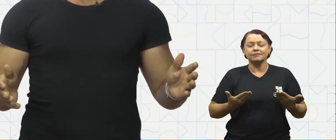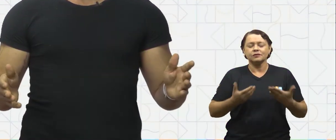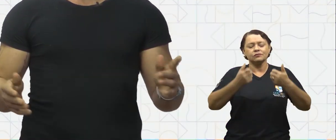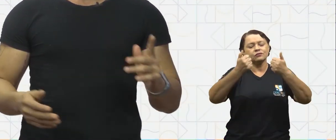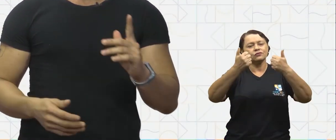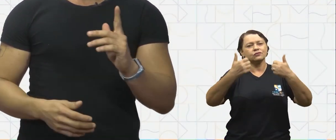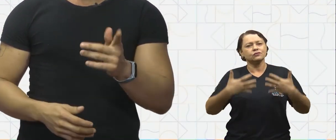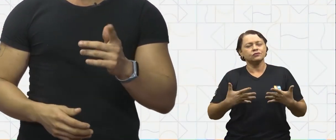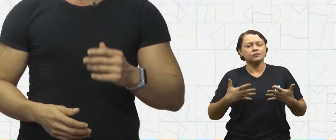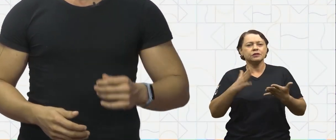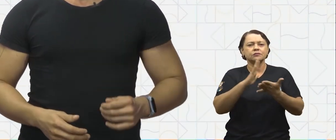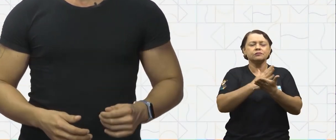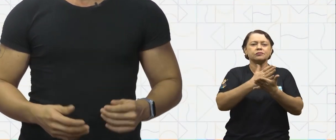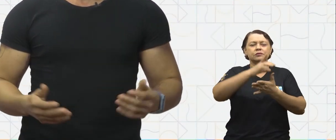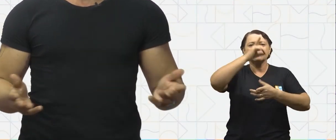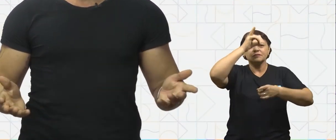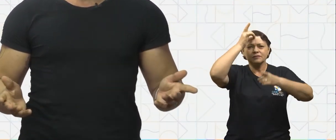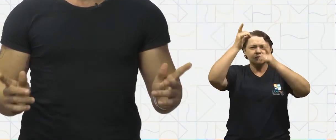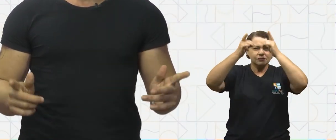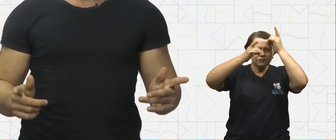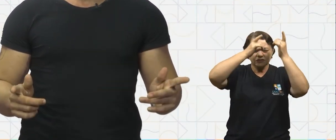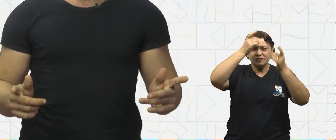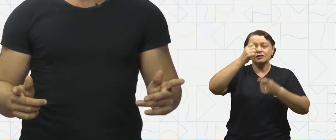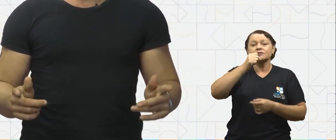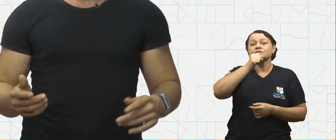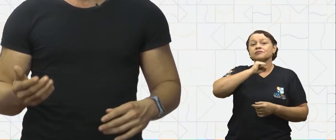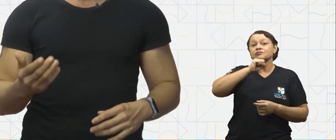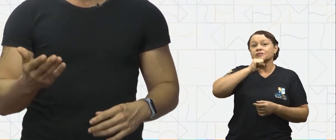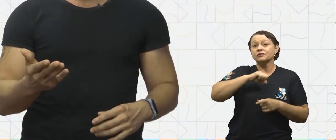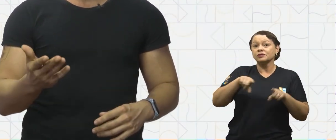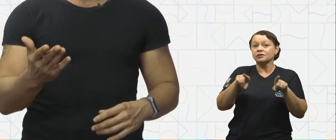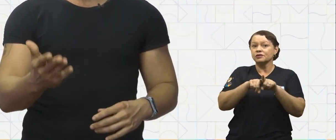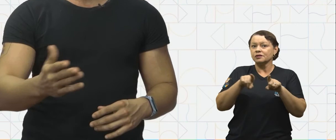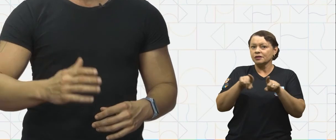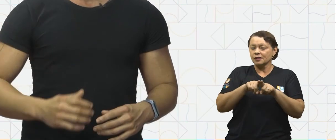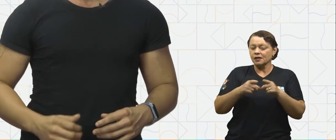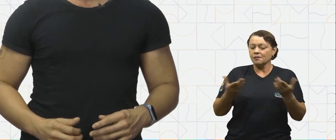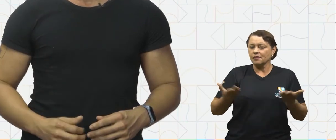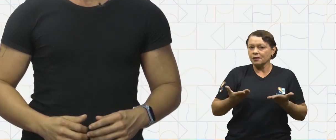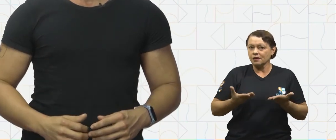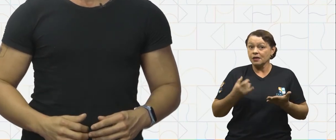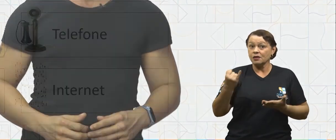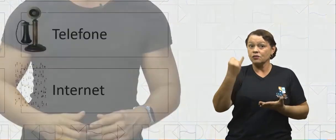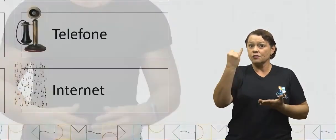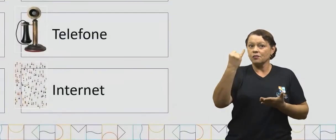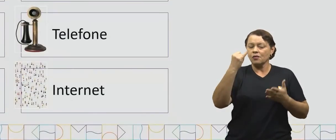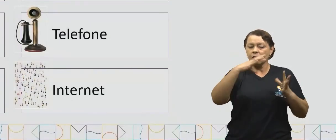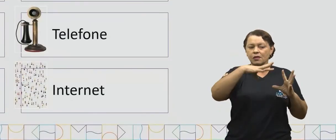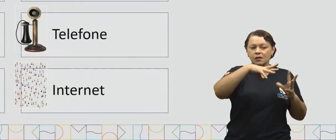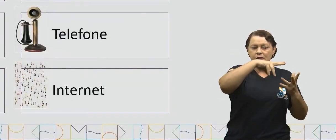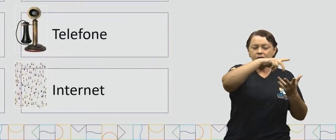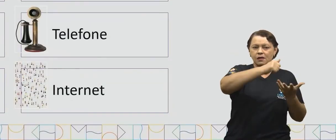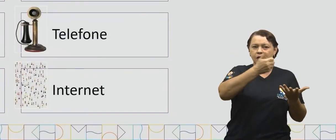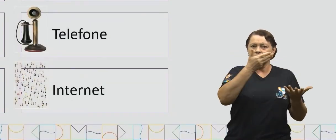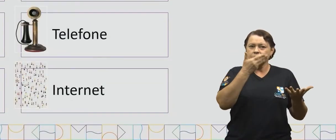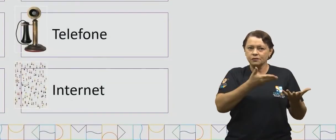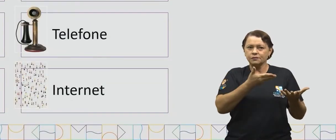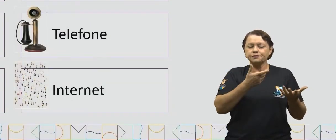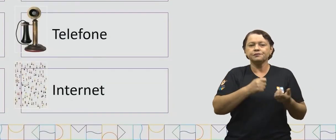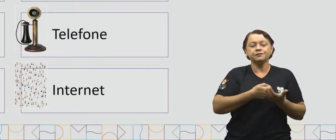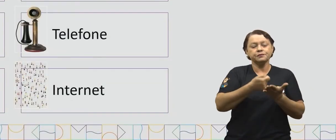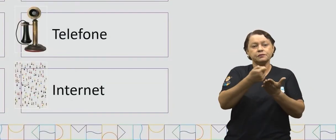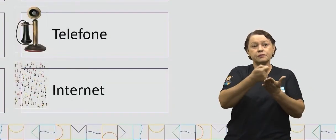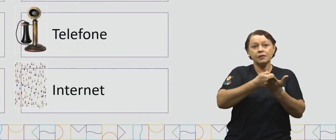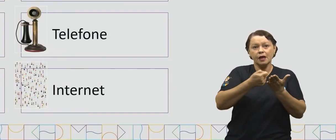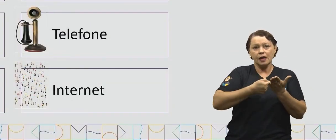Hoje falamos sobre algumas invenções antigas e atuais e a sua importância para a humanidade, tais como a